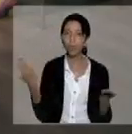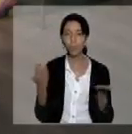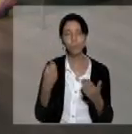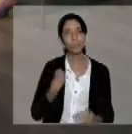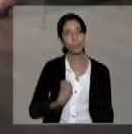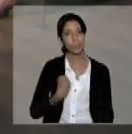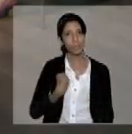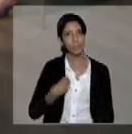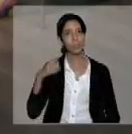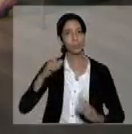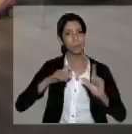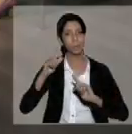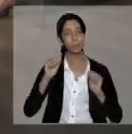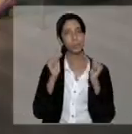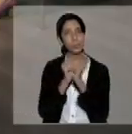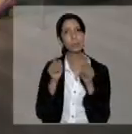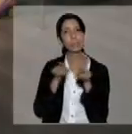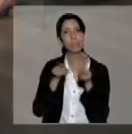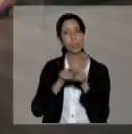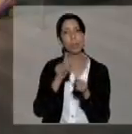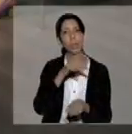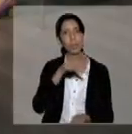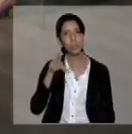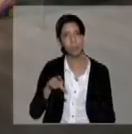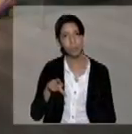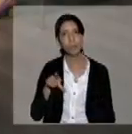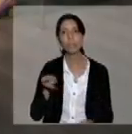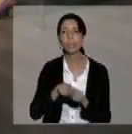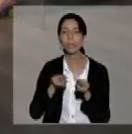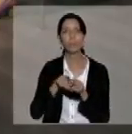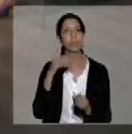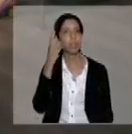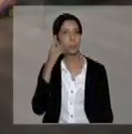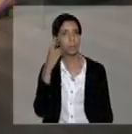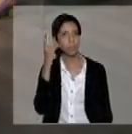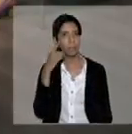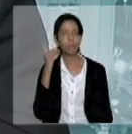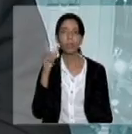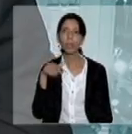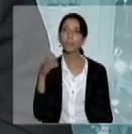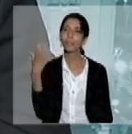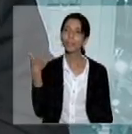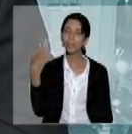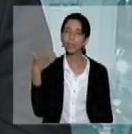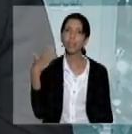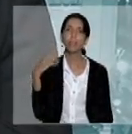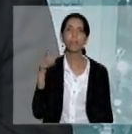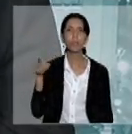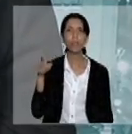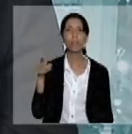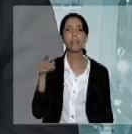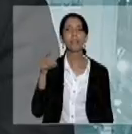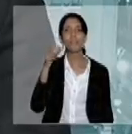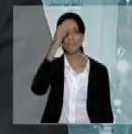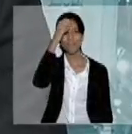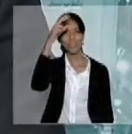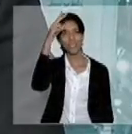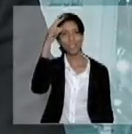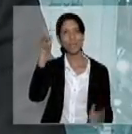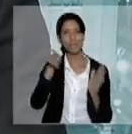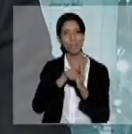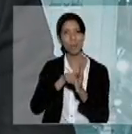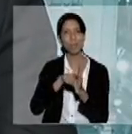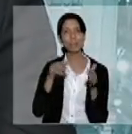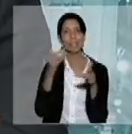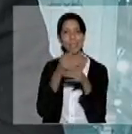a presença aqui, a participação, estar aqui com o Rodney e principalmente com o André Siciliano, que na época que foi prefeito, né, da cidade